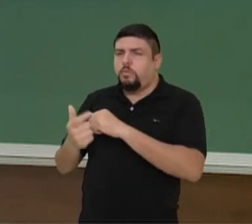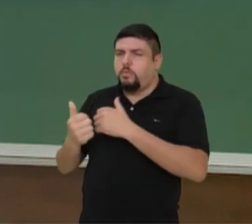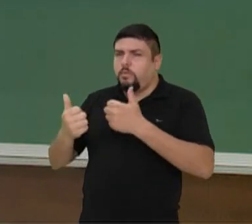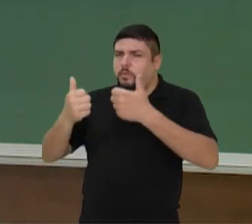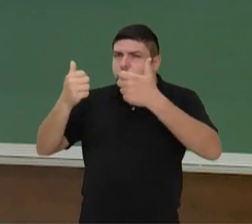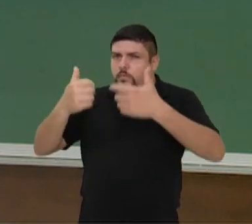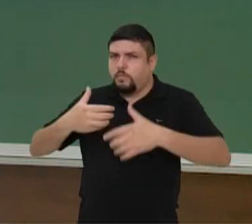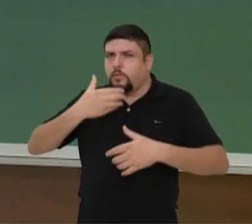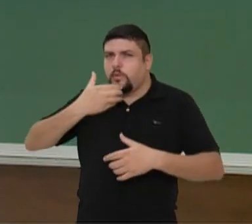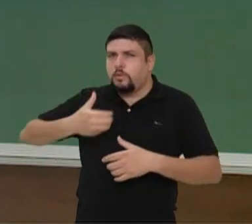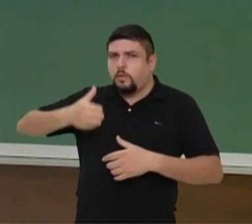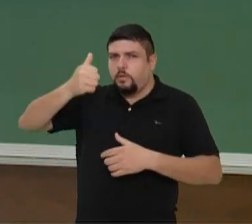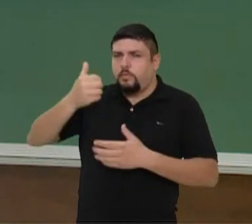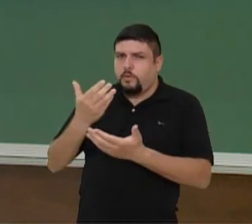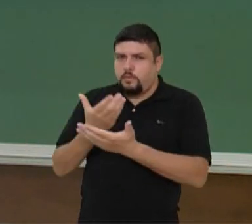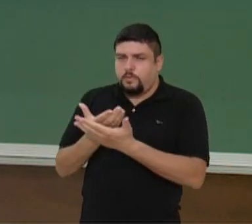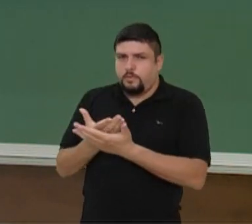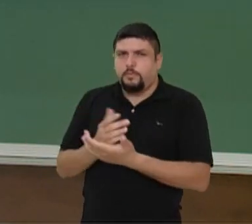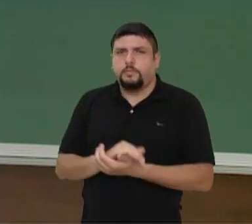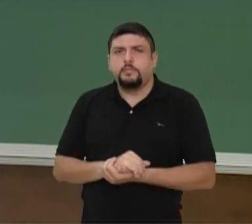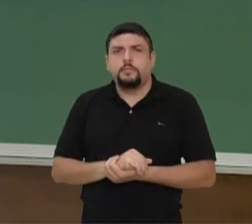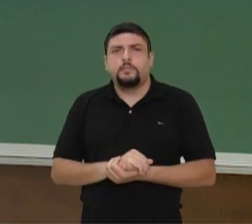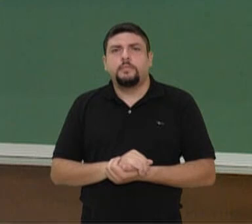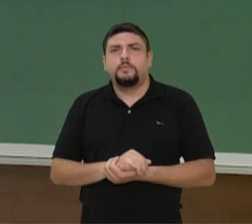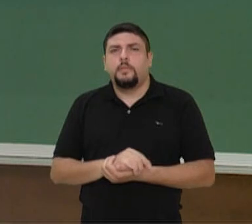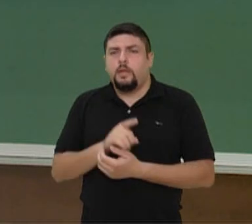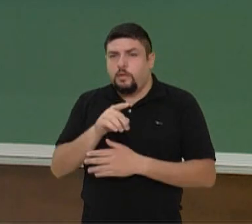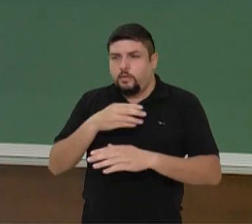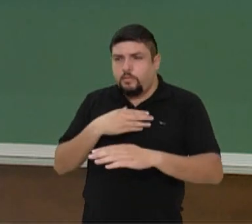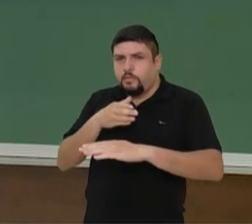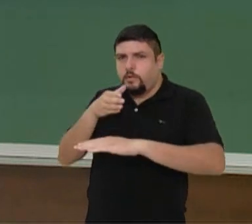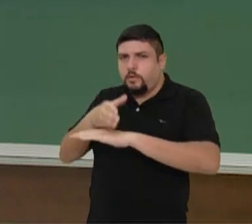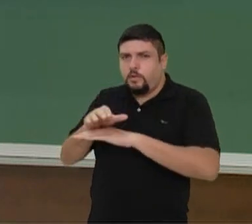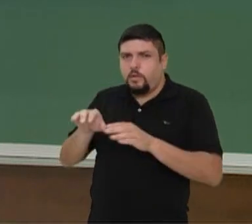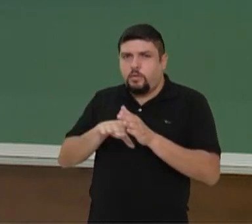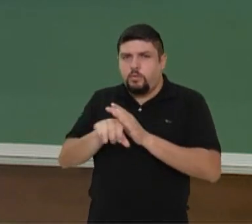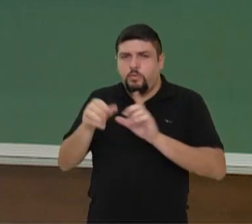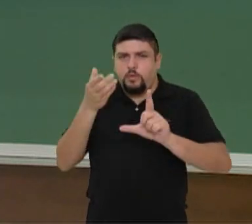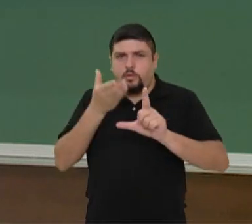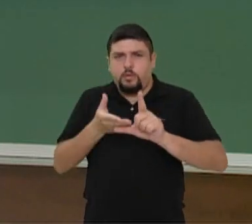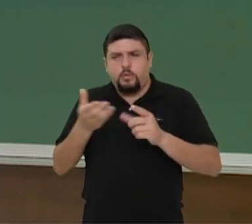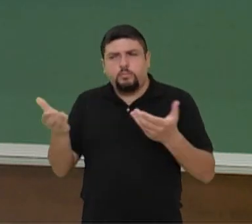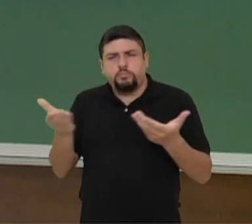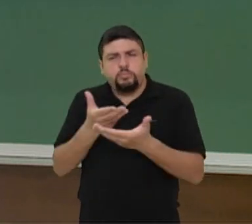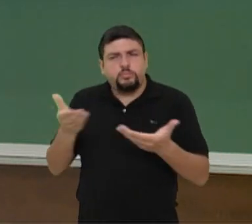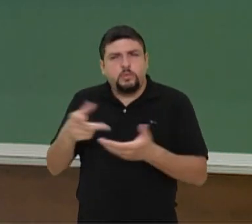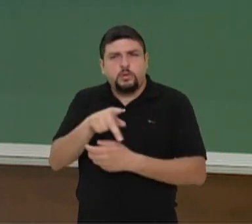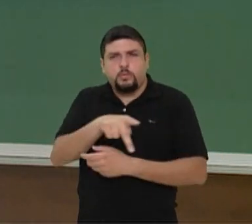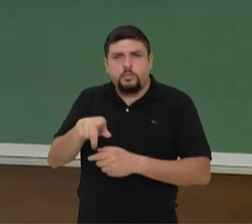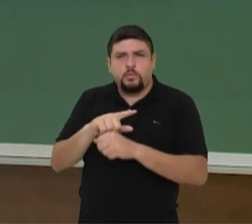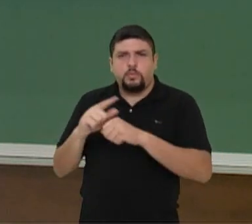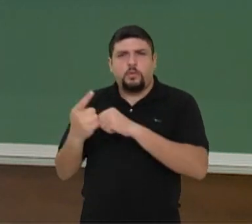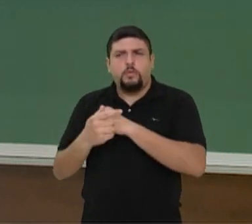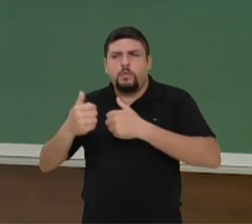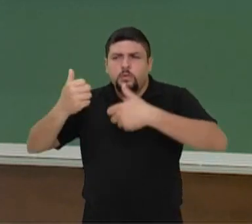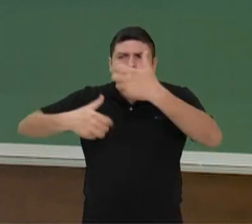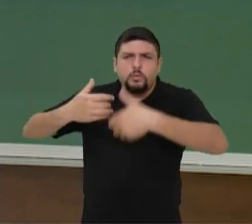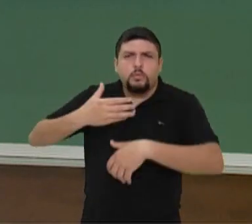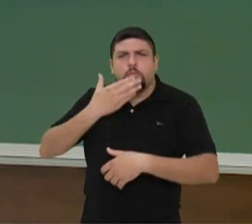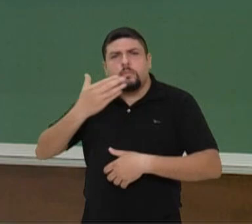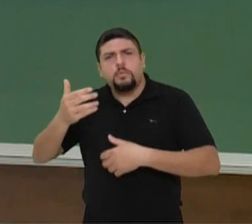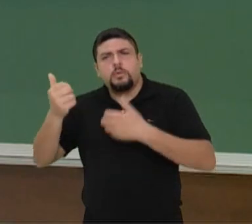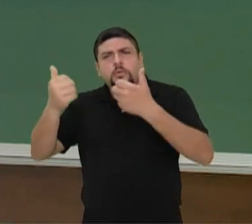com você aí nas aulas de geografia. Entre lá no teu Classroom e interaja com o seu professor de geografia, também nas